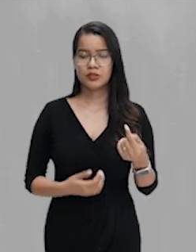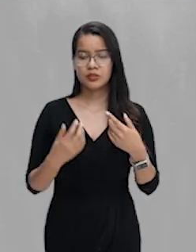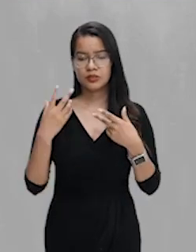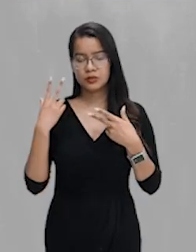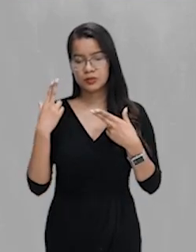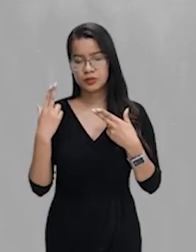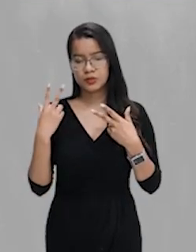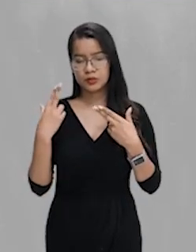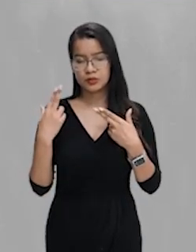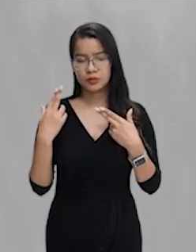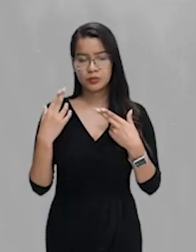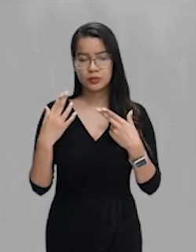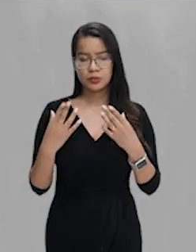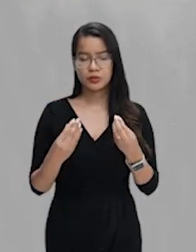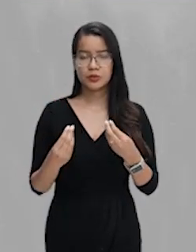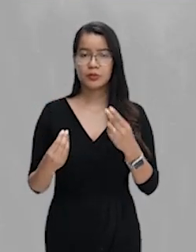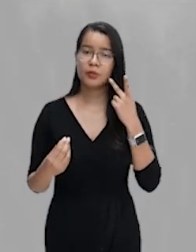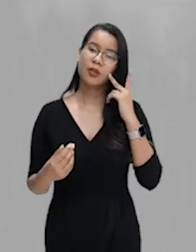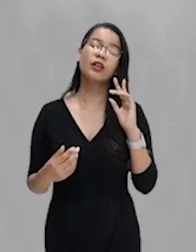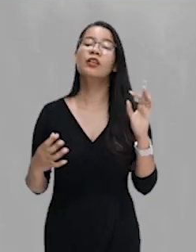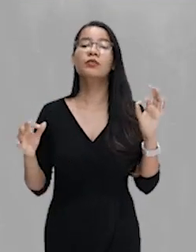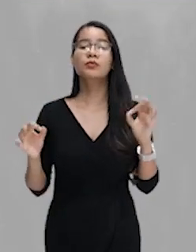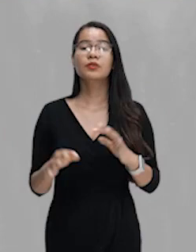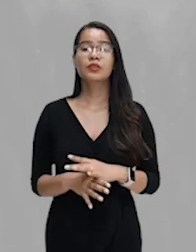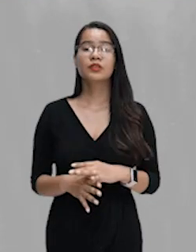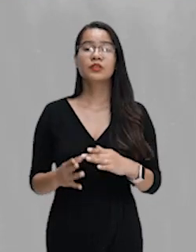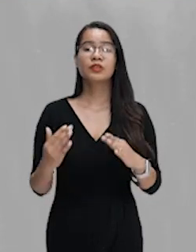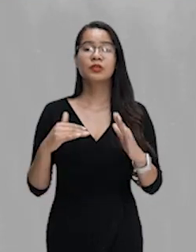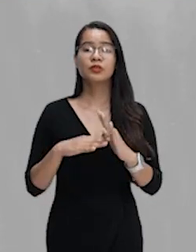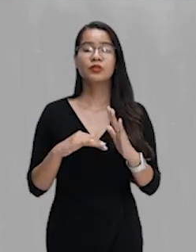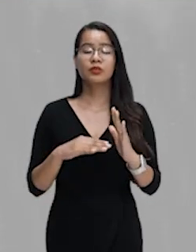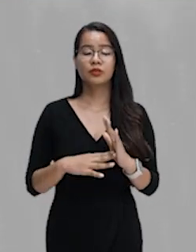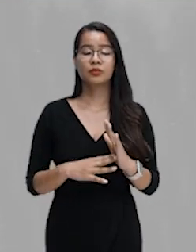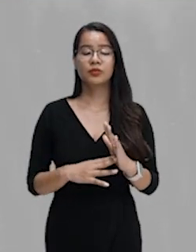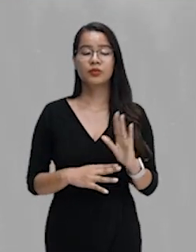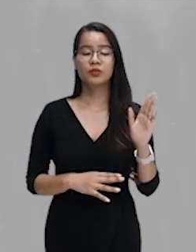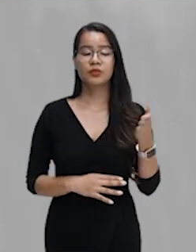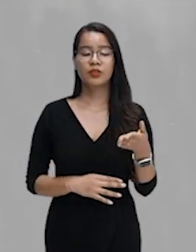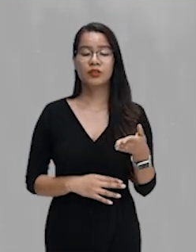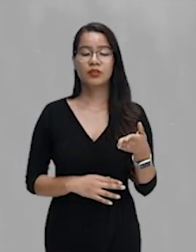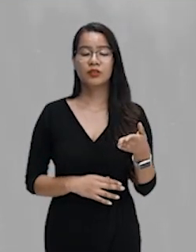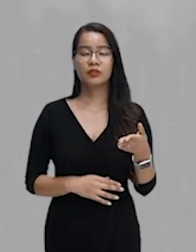lo suficiente para estar em forma. E por fim, já